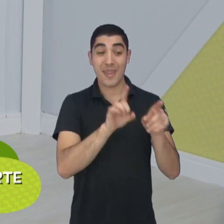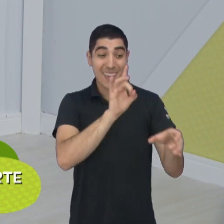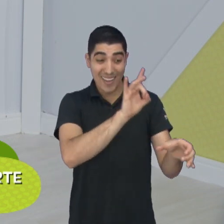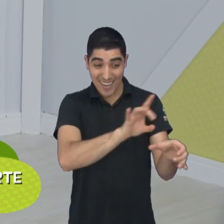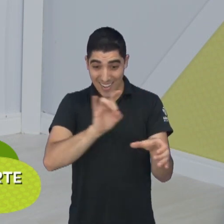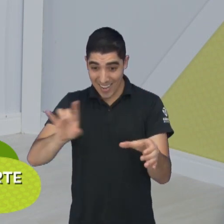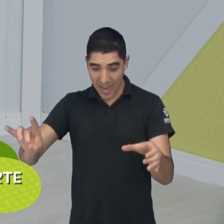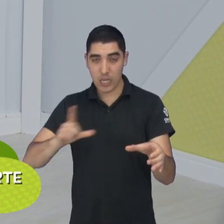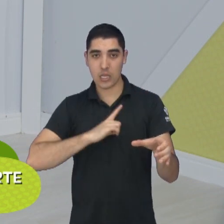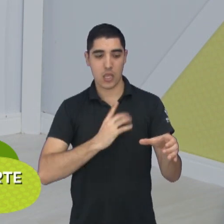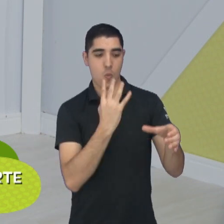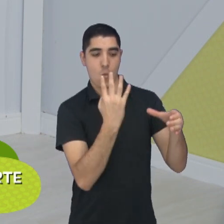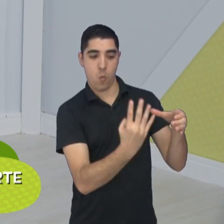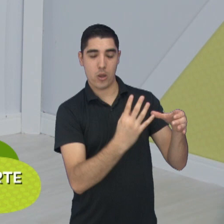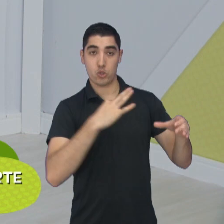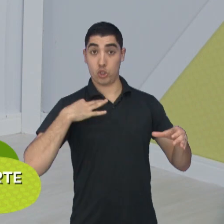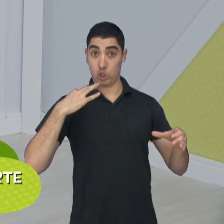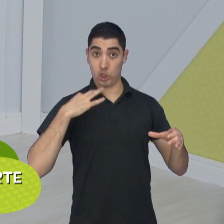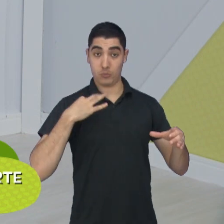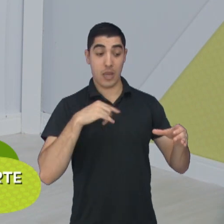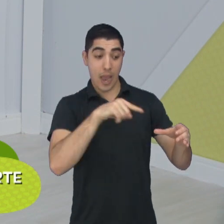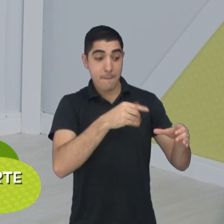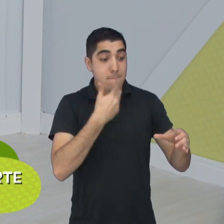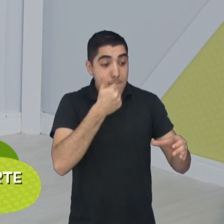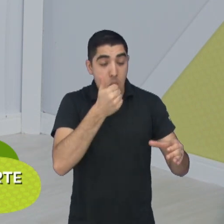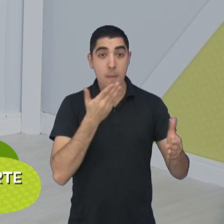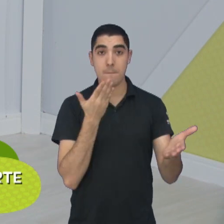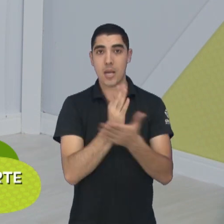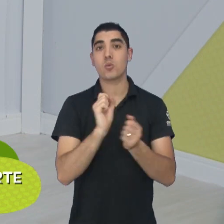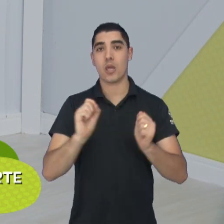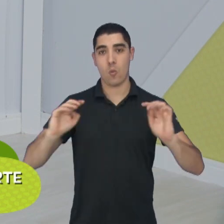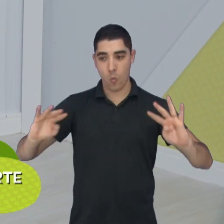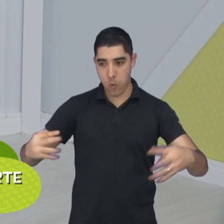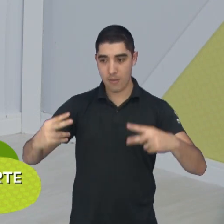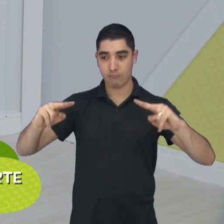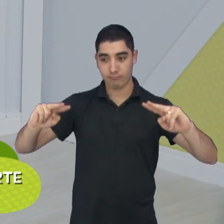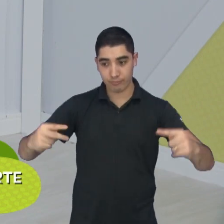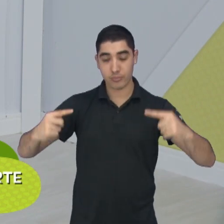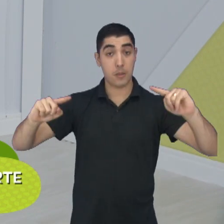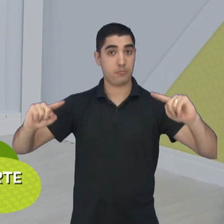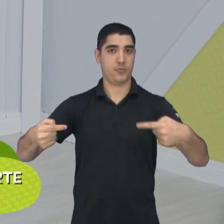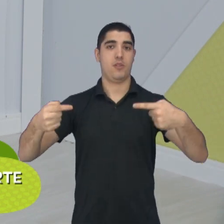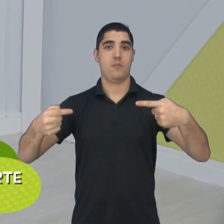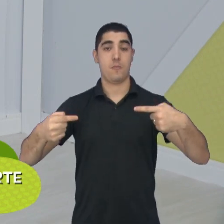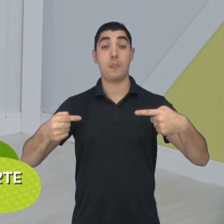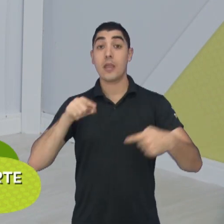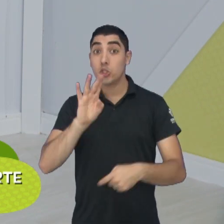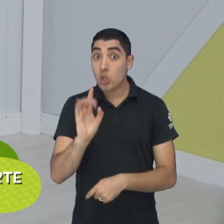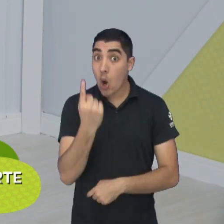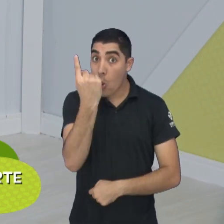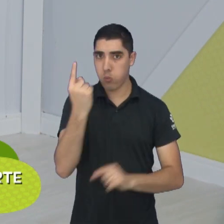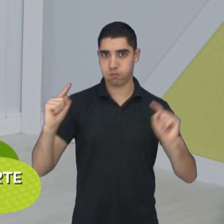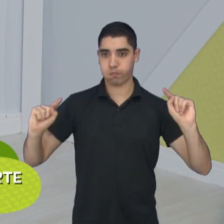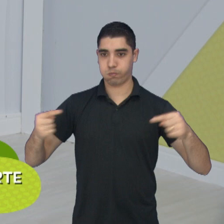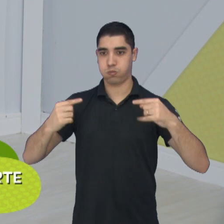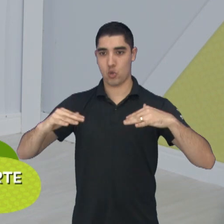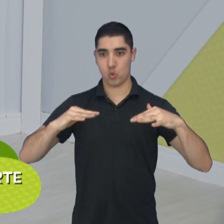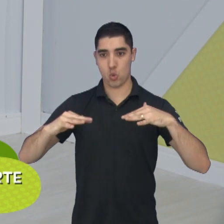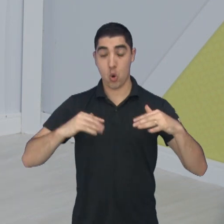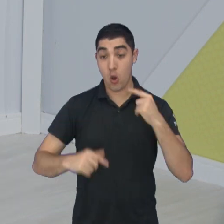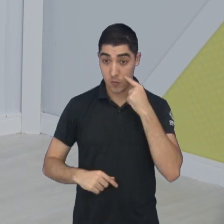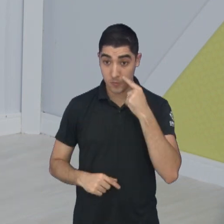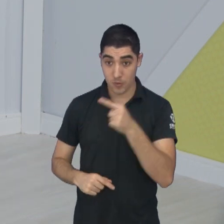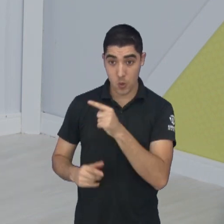2 melhores de cada grupo avançam para as fases de quartas de final, semifinal e final, todos em jogos únicos. Vamos dar uma olhadinha aqui primeiro nos